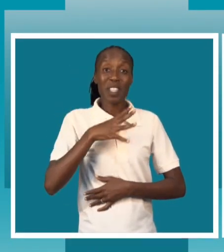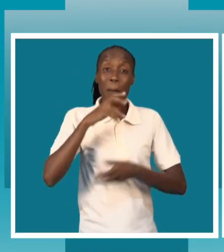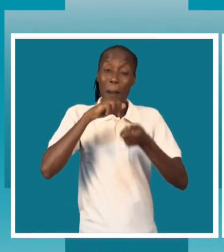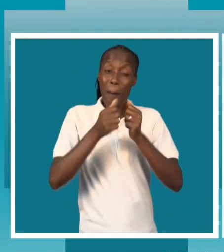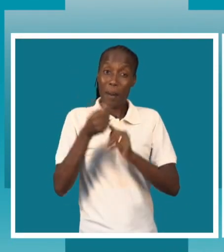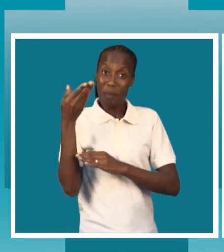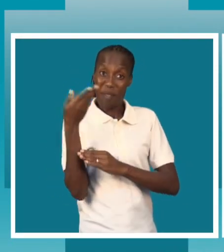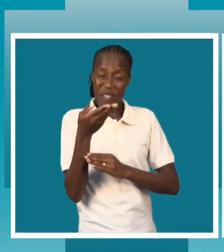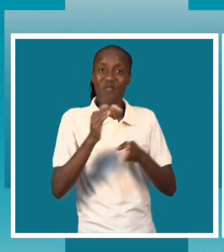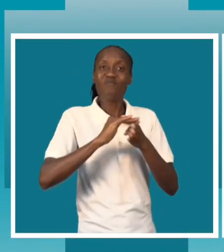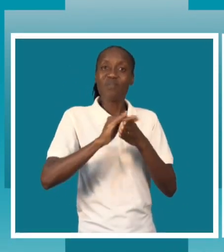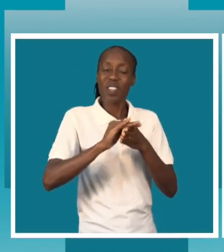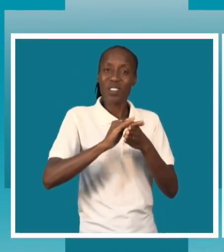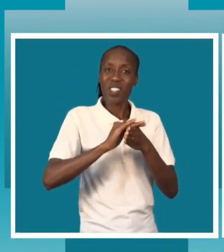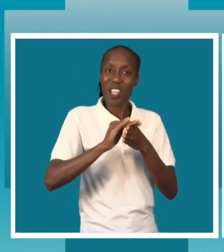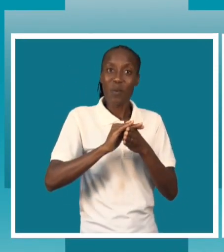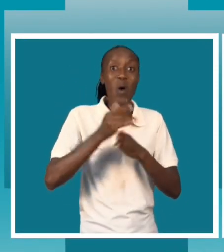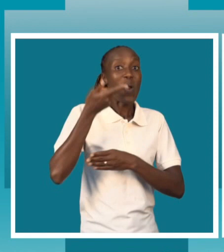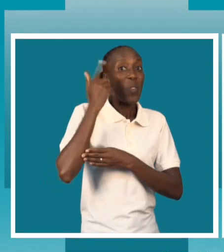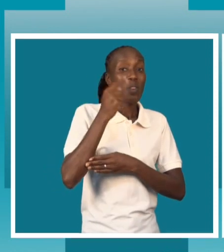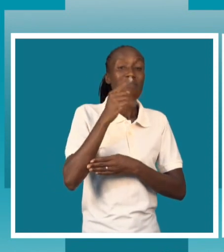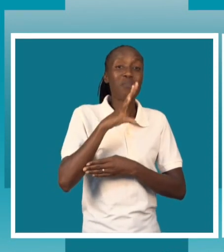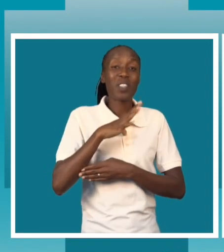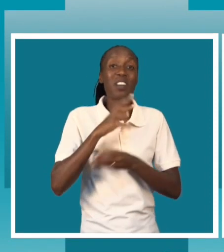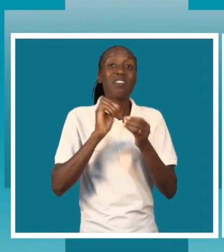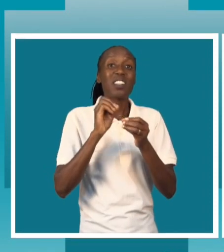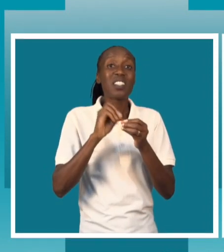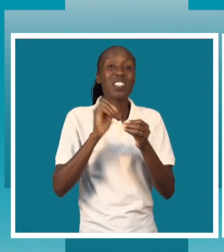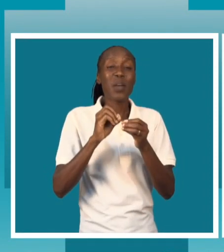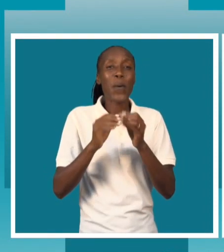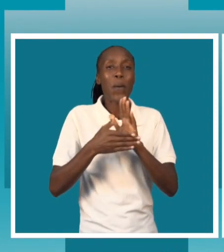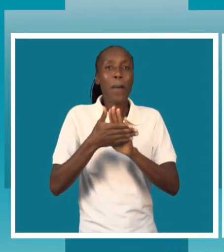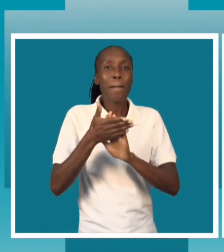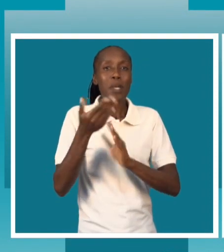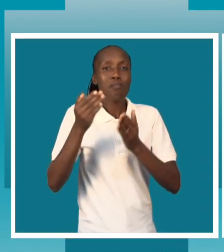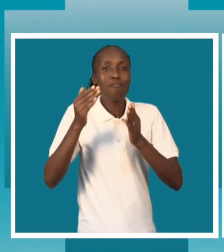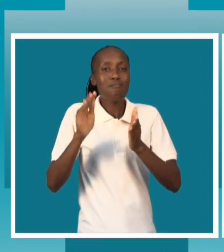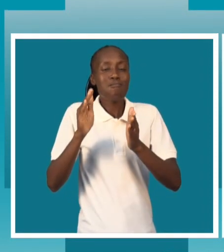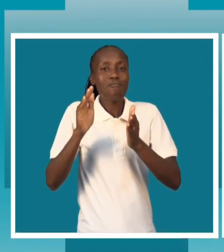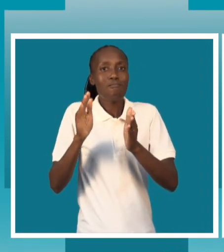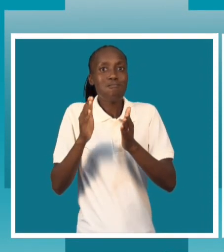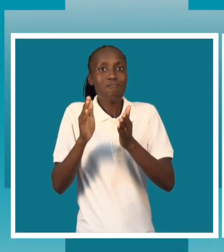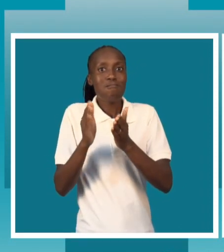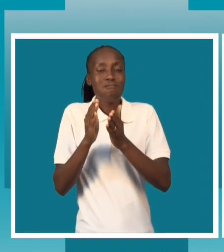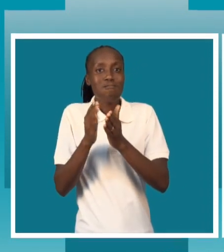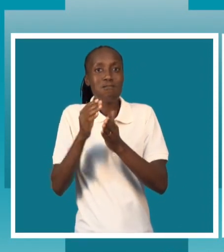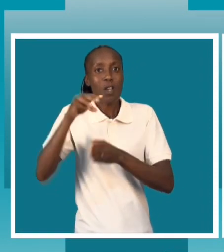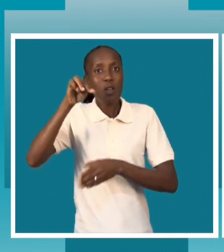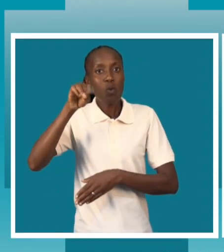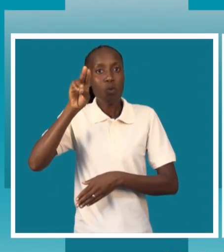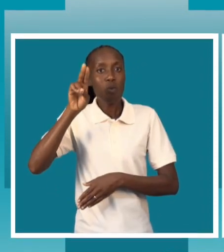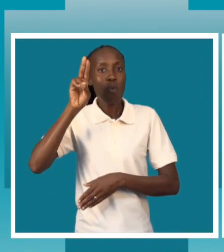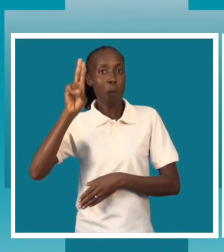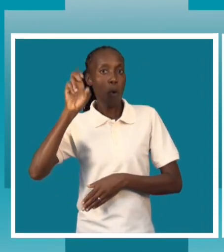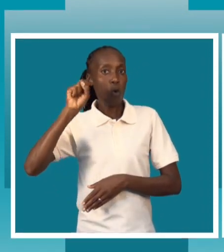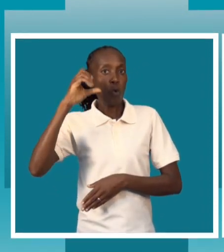vai diminuir aquilo que seria o desgaste dos músculos, os ossos que estão movidos nesta